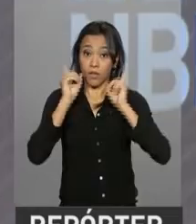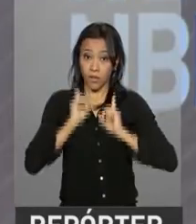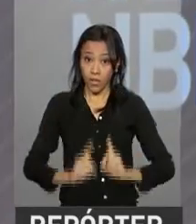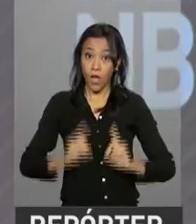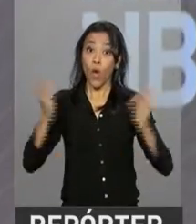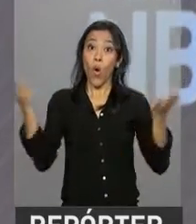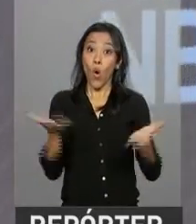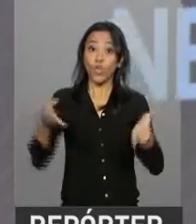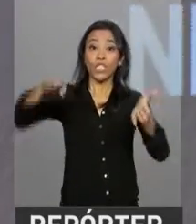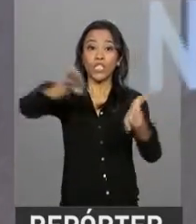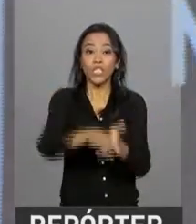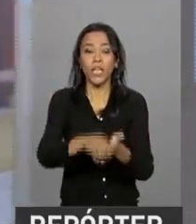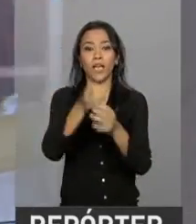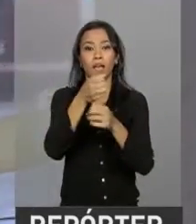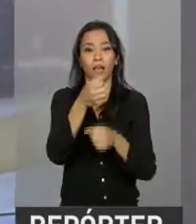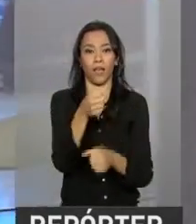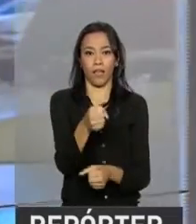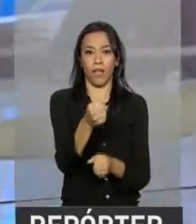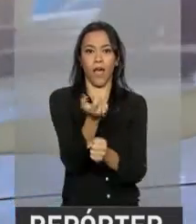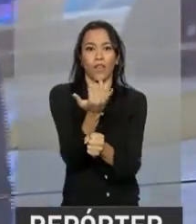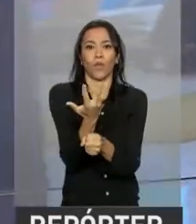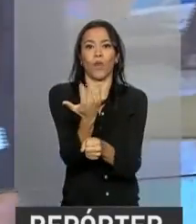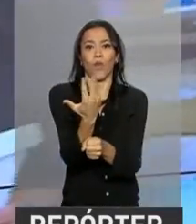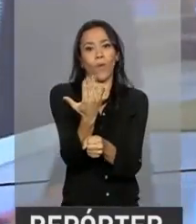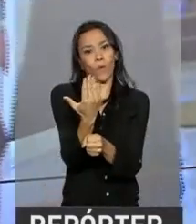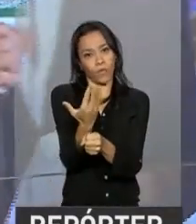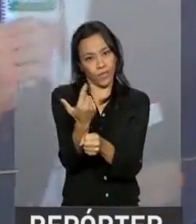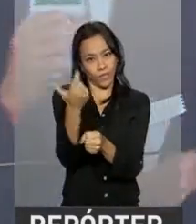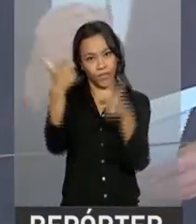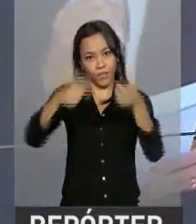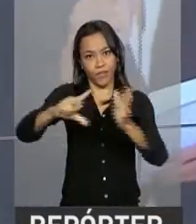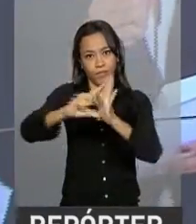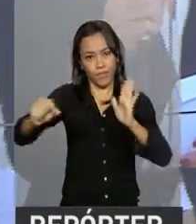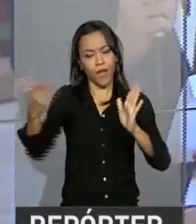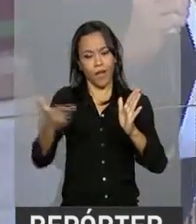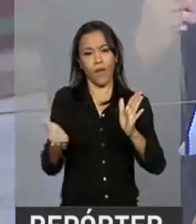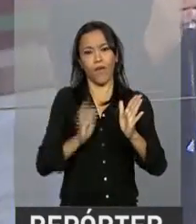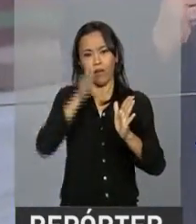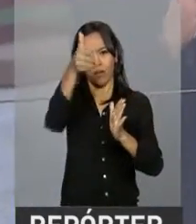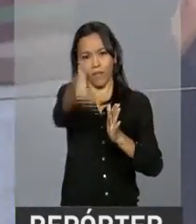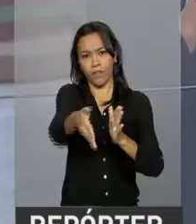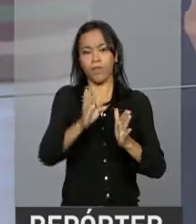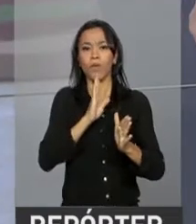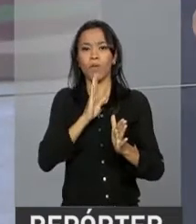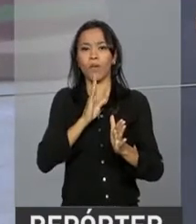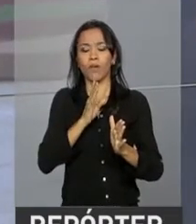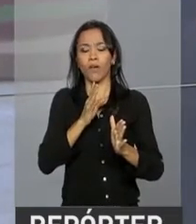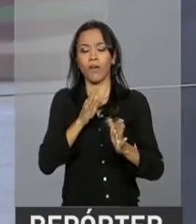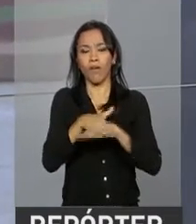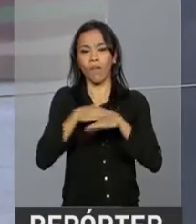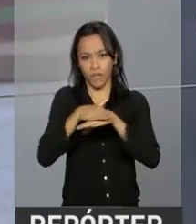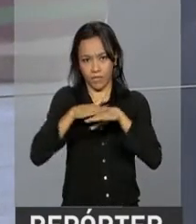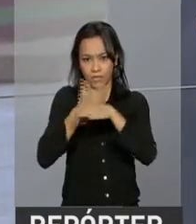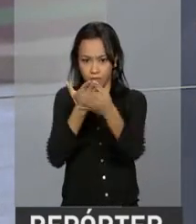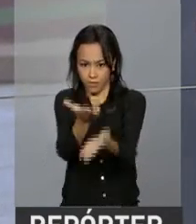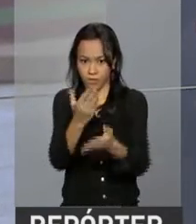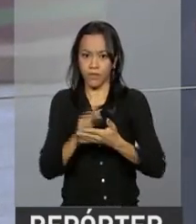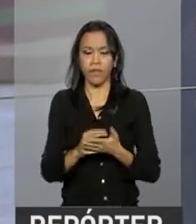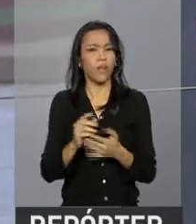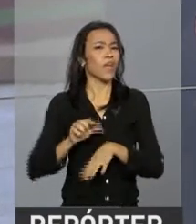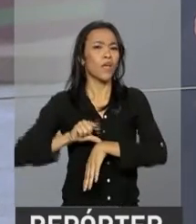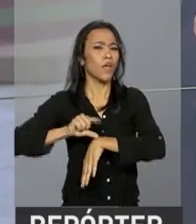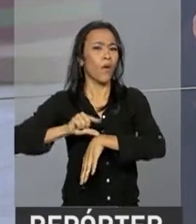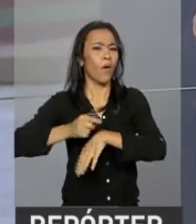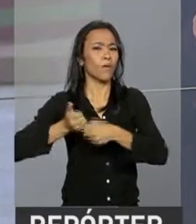ao palácio do planalto e é pra lá que a gente vai agora conversar com o repórter paula de hoje que tem as informações a bola que horas está